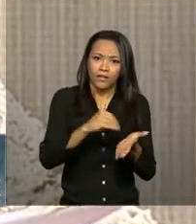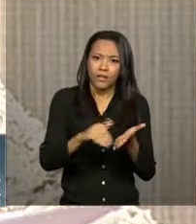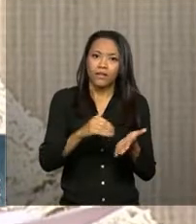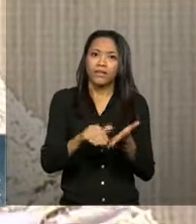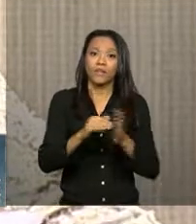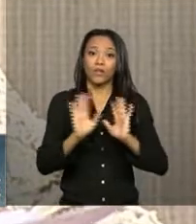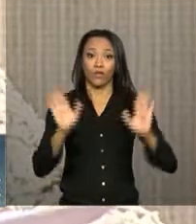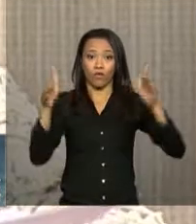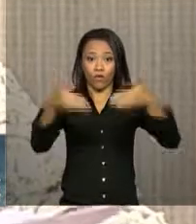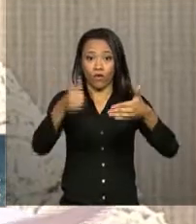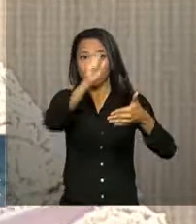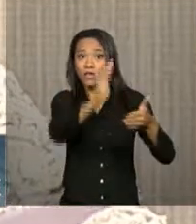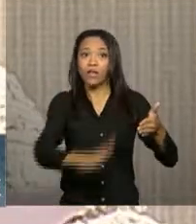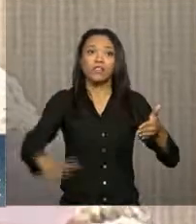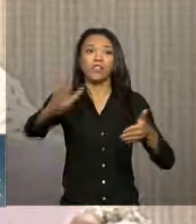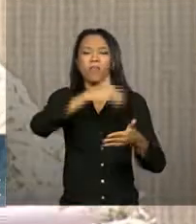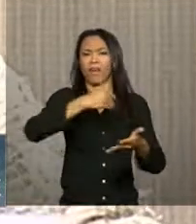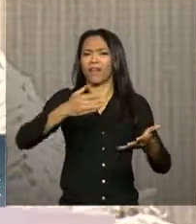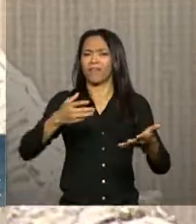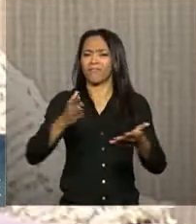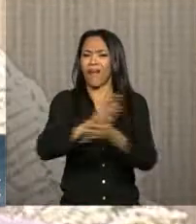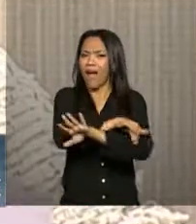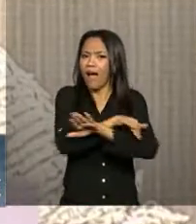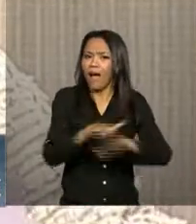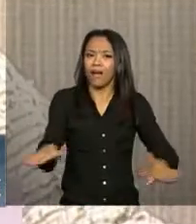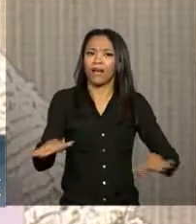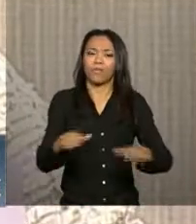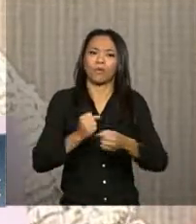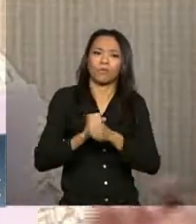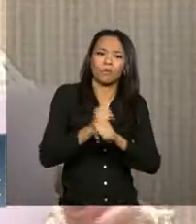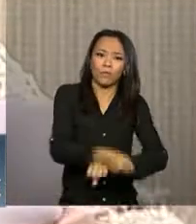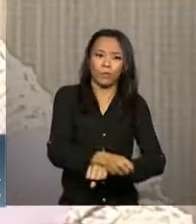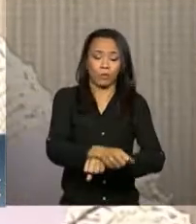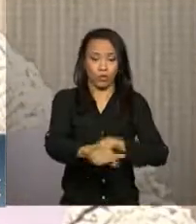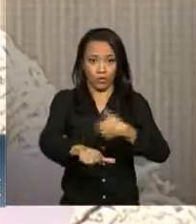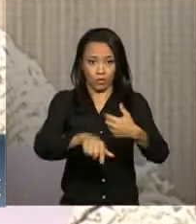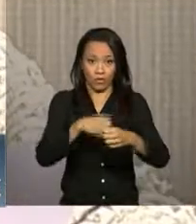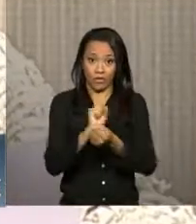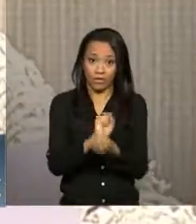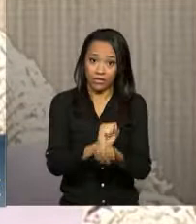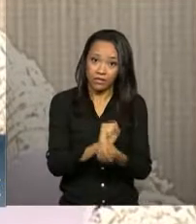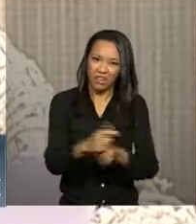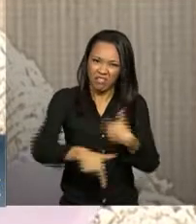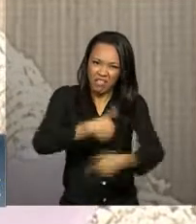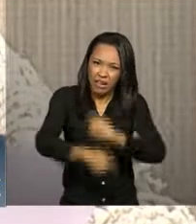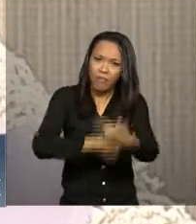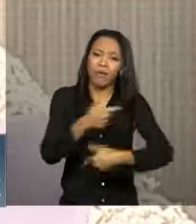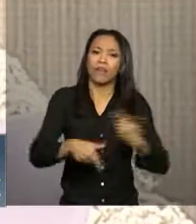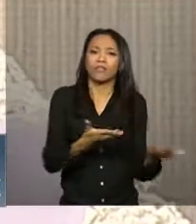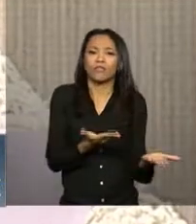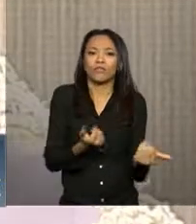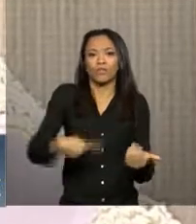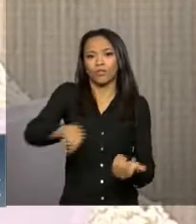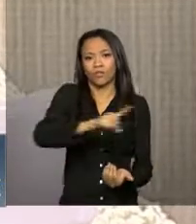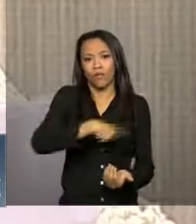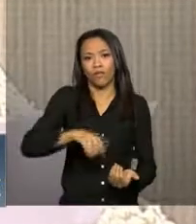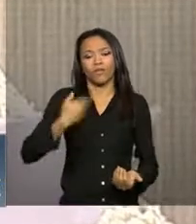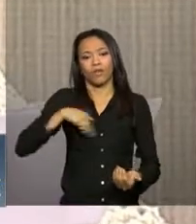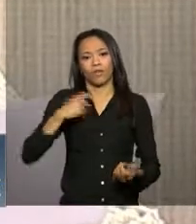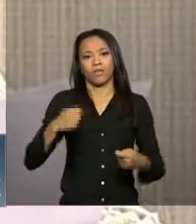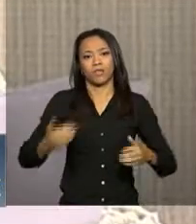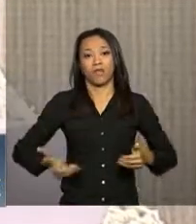de erradicação do trabalho infantil talvez numa das nossas acções mais exitosas mas que tem continuar avançando